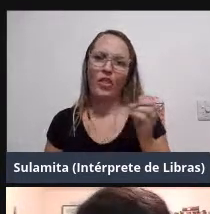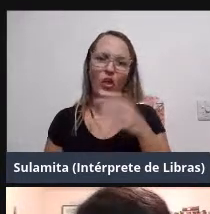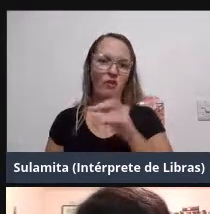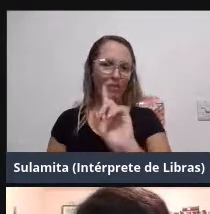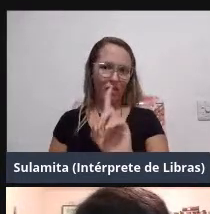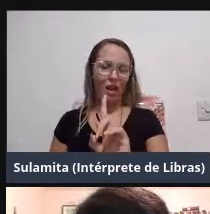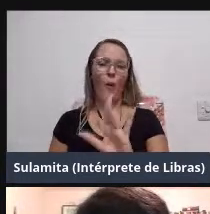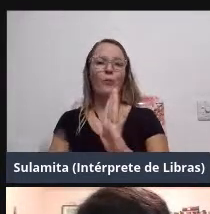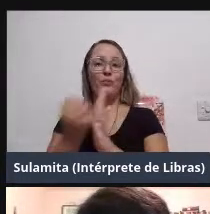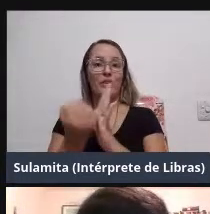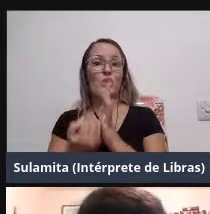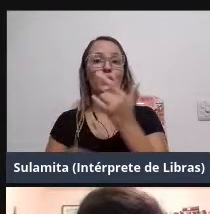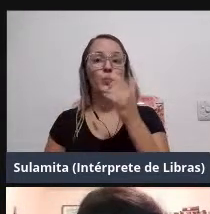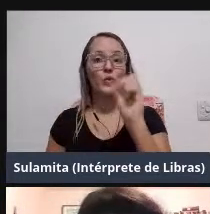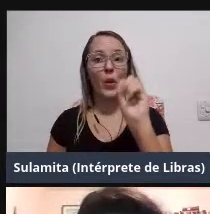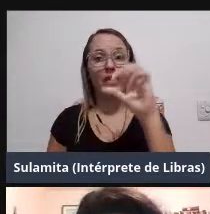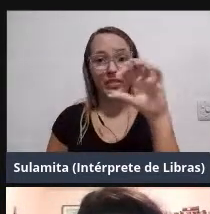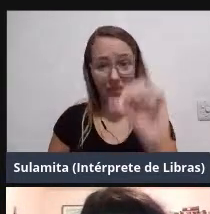80.